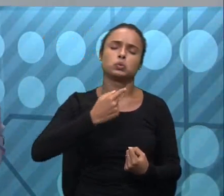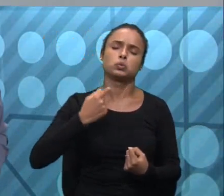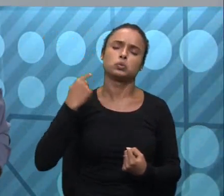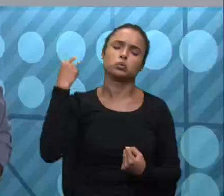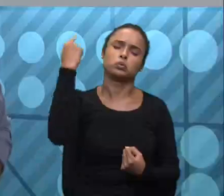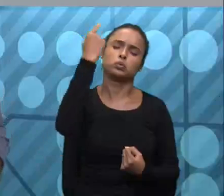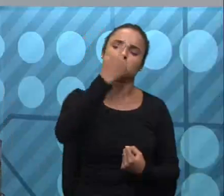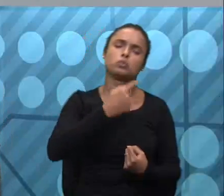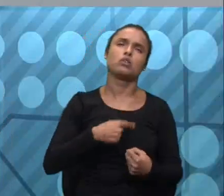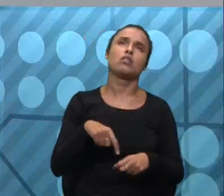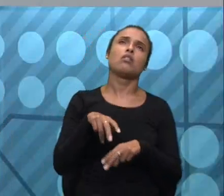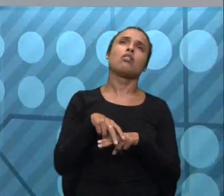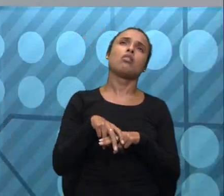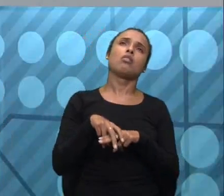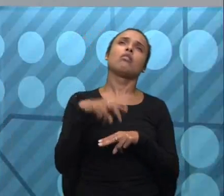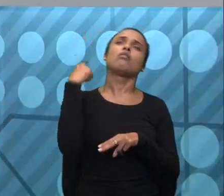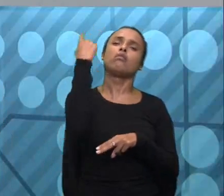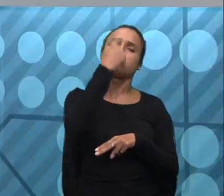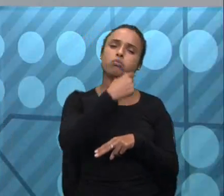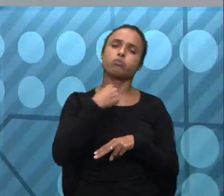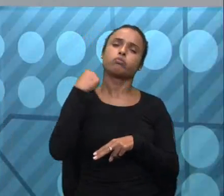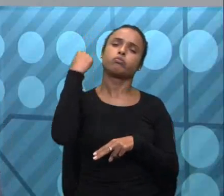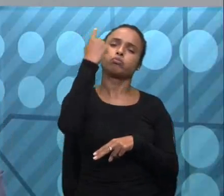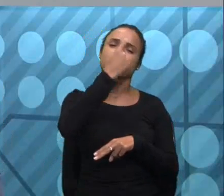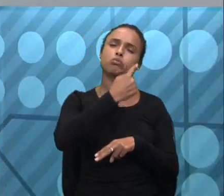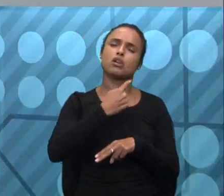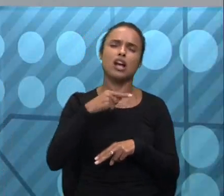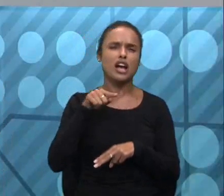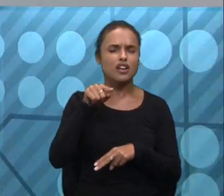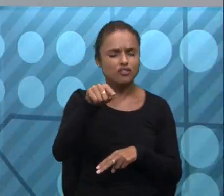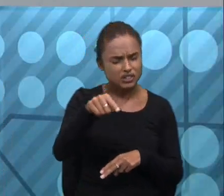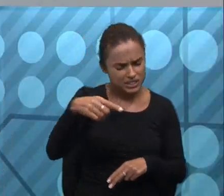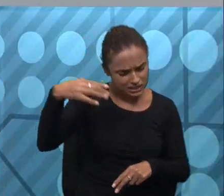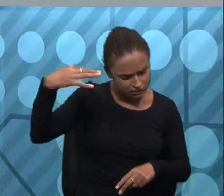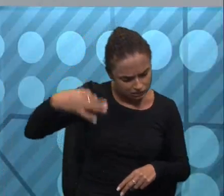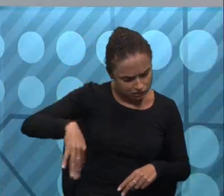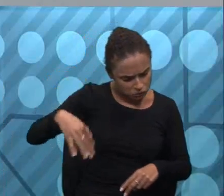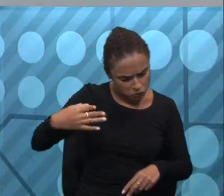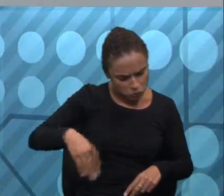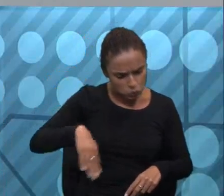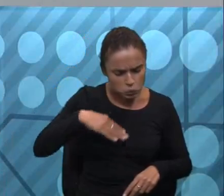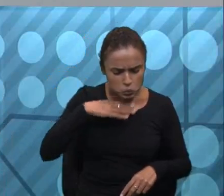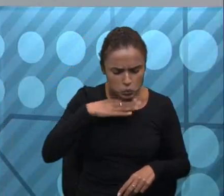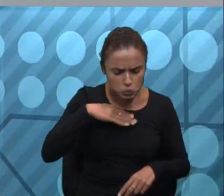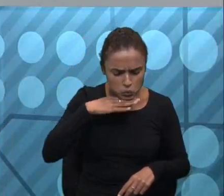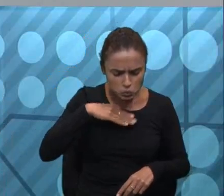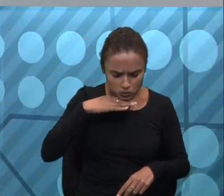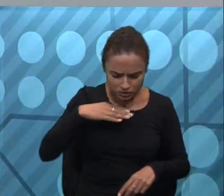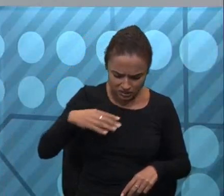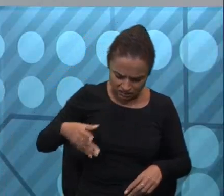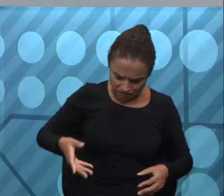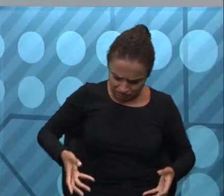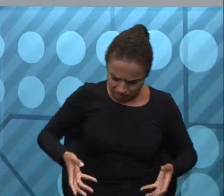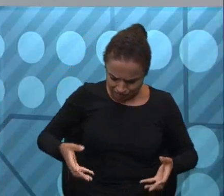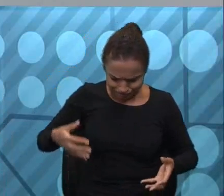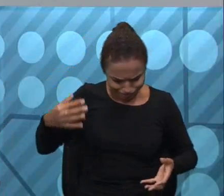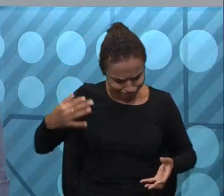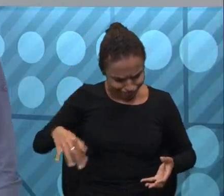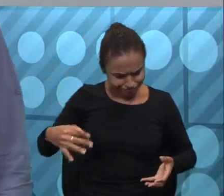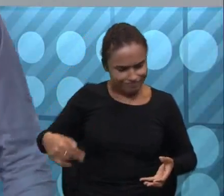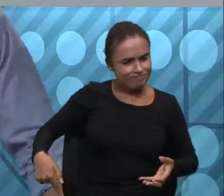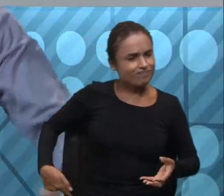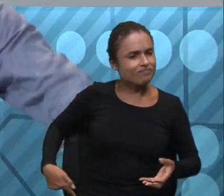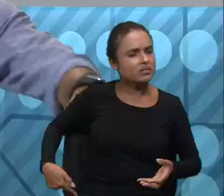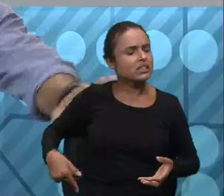do glúteo, mas pega a perna inteira. Aí a primeira coisa que você pensa é, nossa, acho que eu machuquei algum músculo.